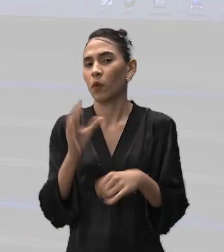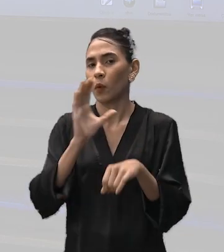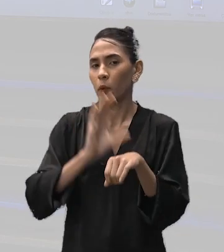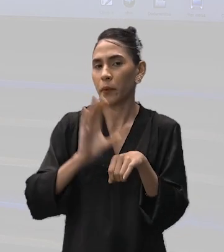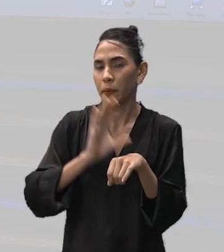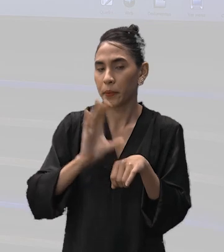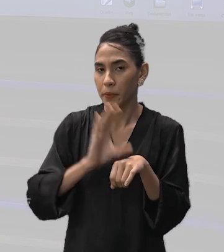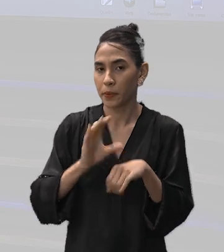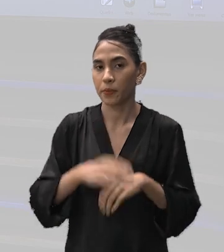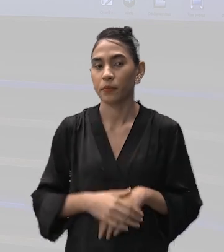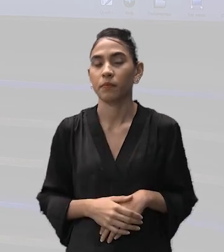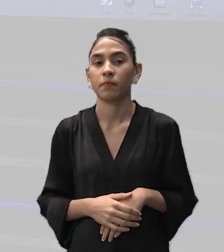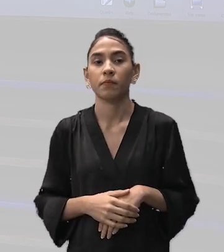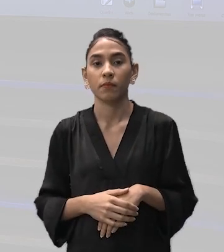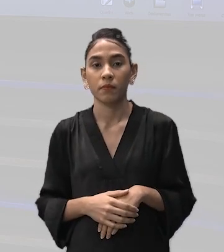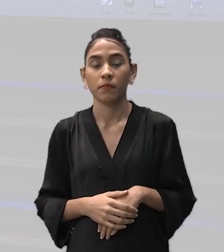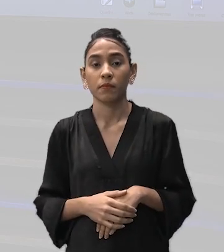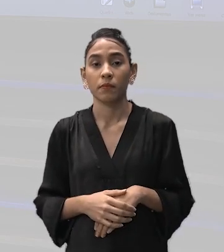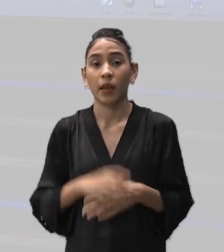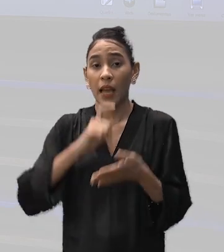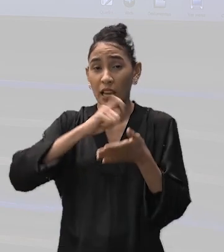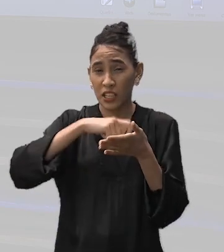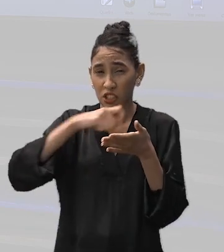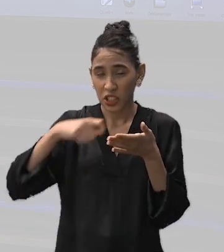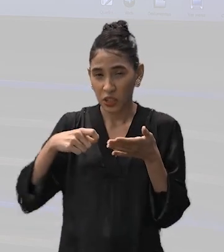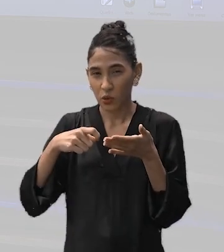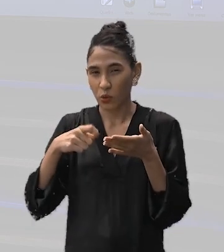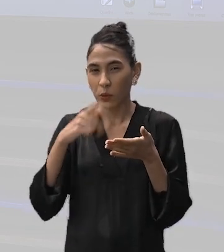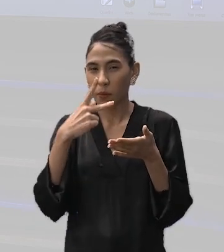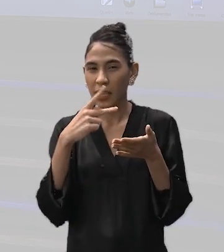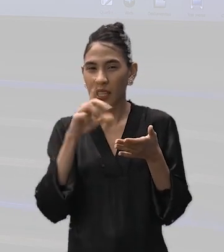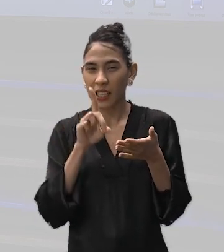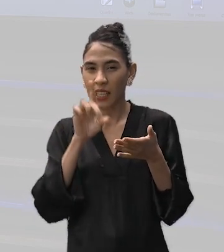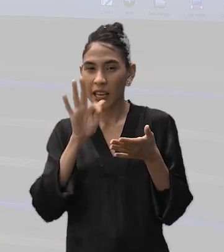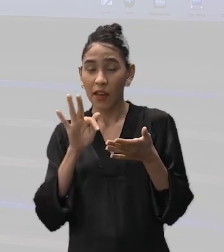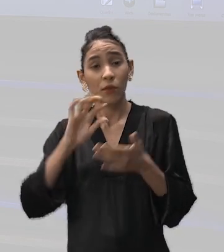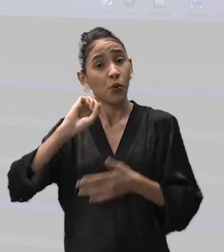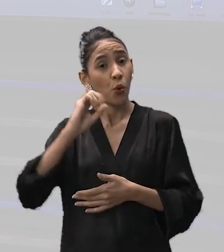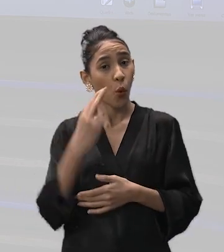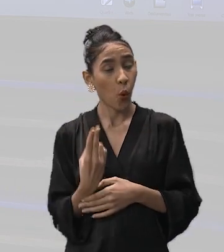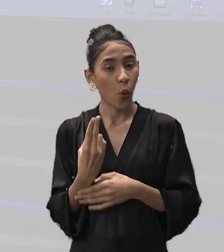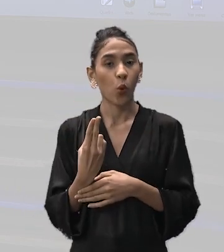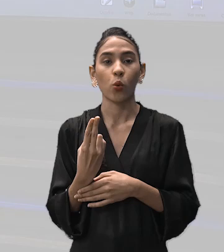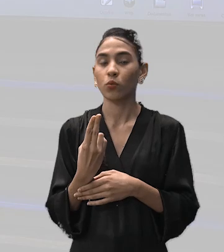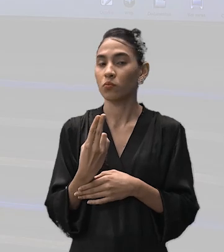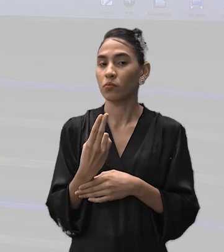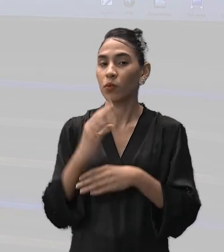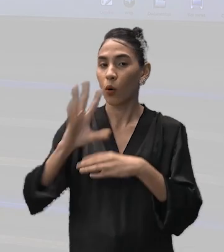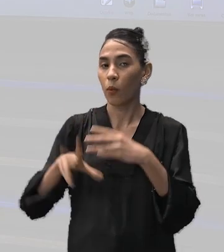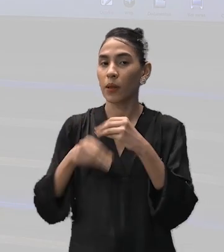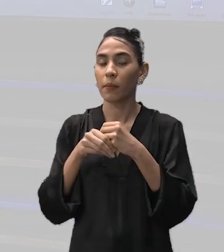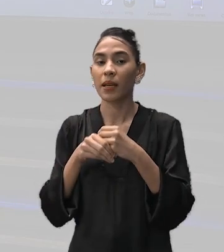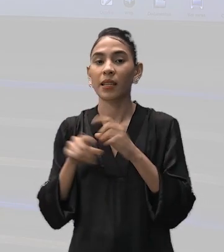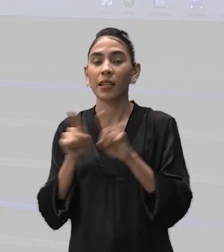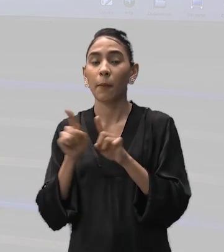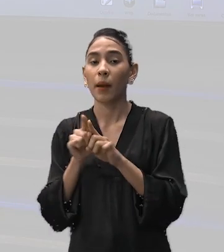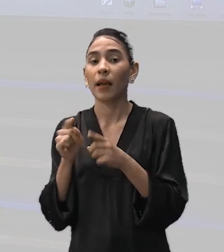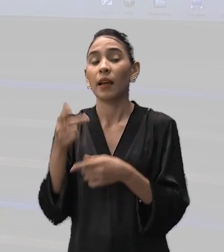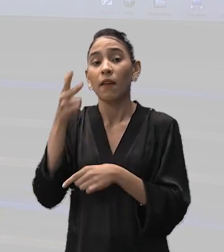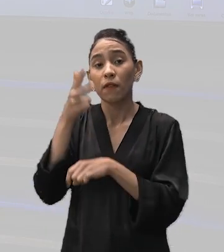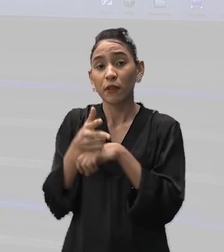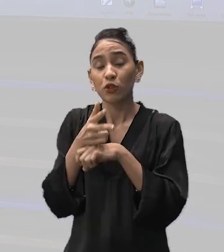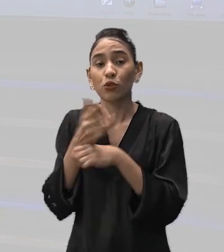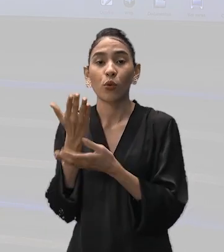curso somente escrito em PDF, ou esse curso também, além de PDF, ele vir com videoaulas.